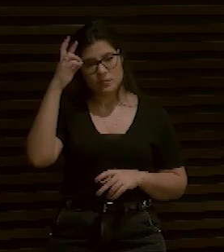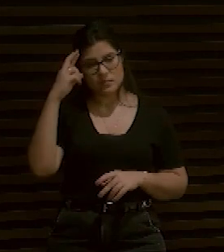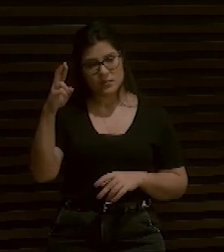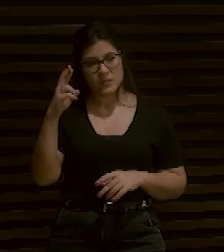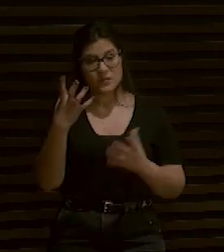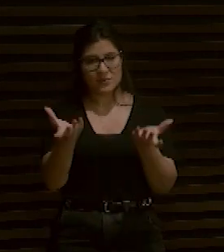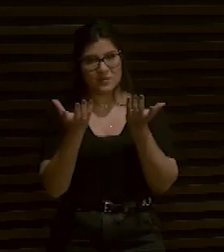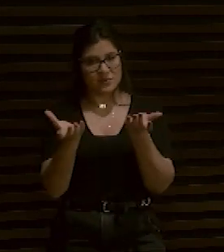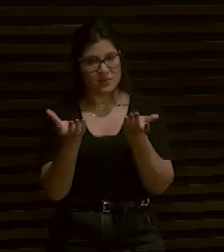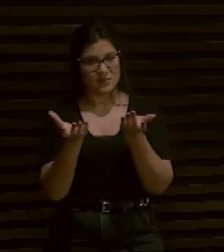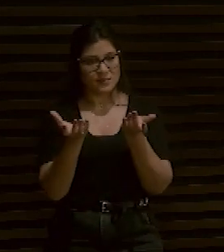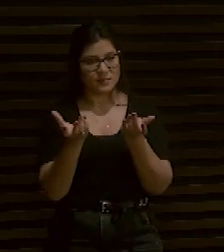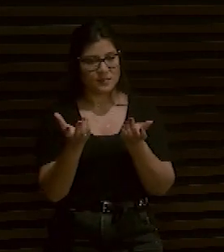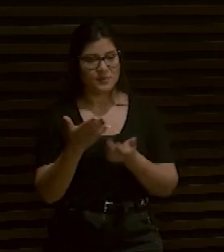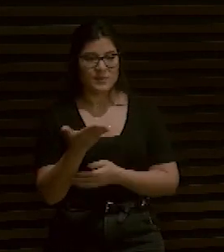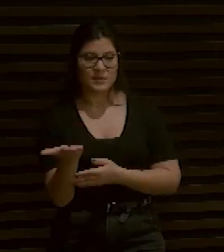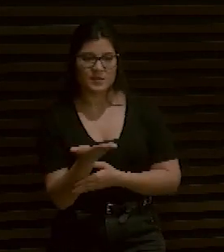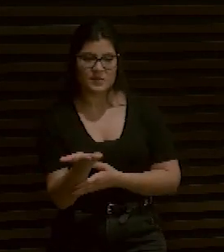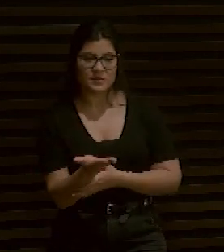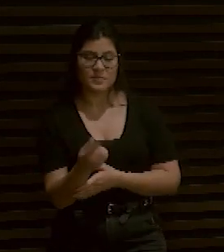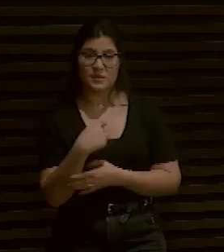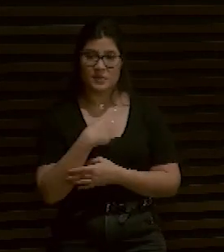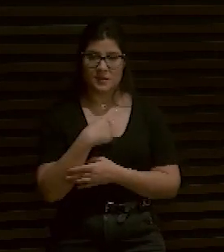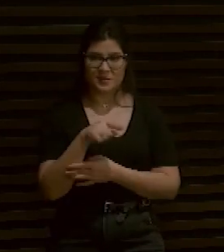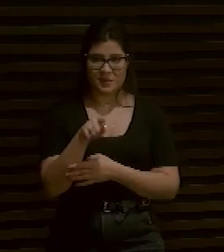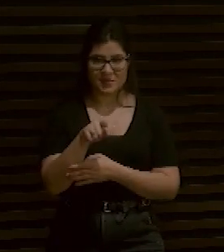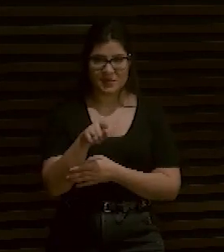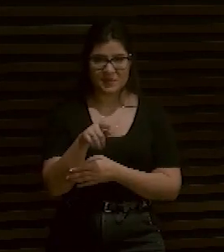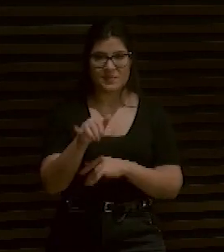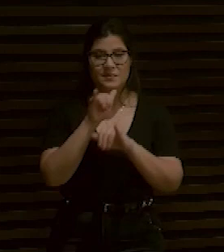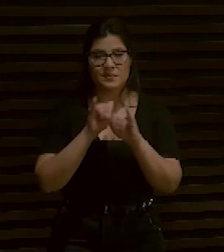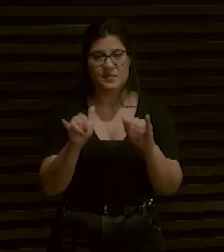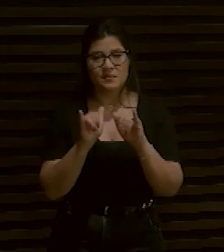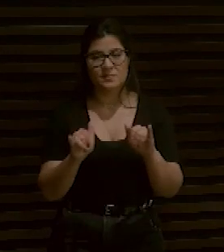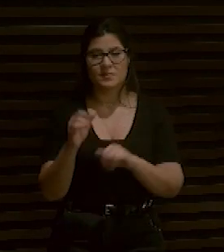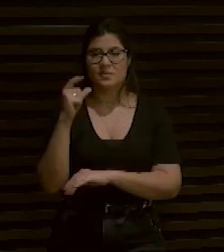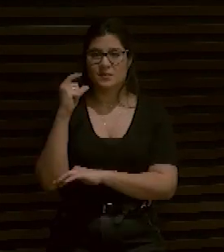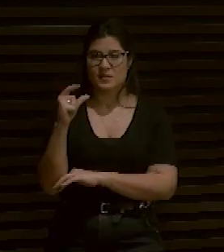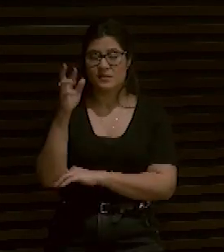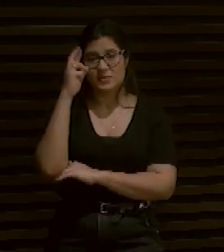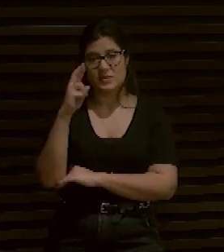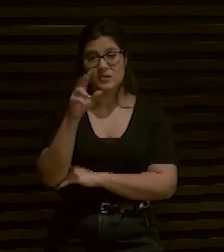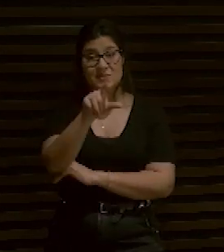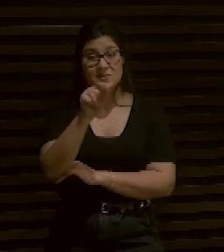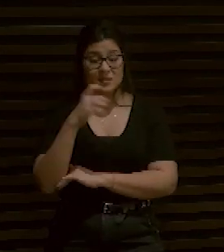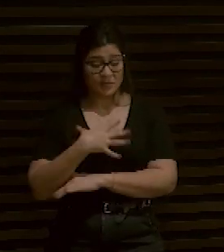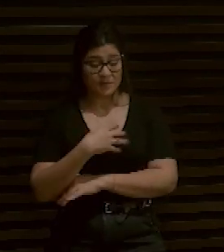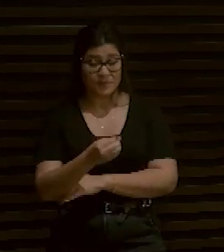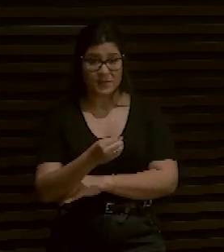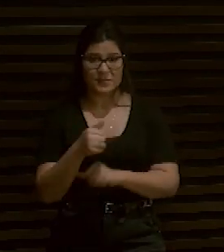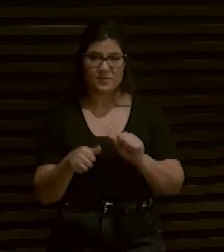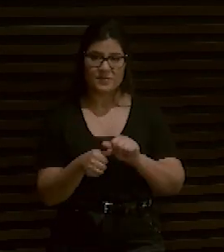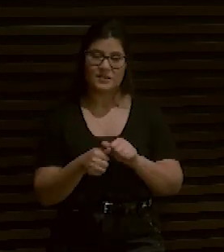escolher mendigos como eu e você para proclamar essa palavra. O Senhor escolheu os filhos para fazer